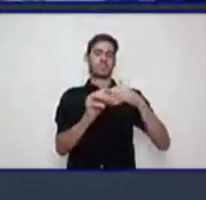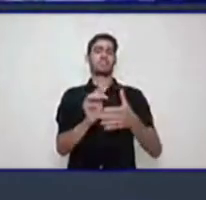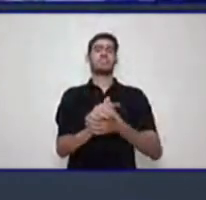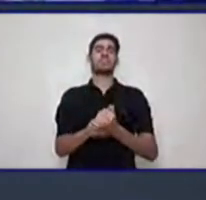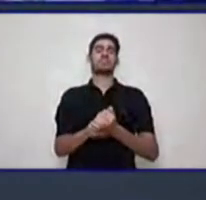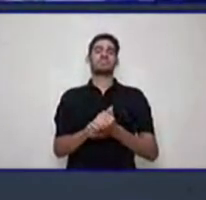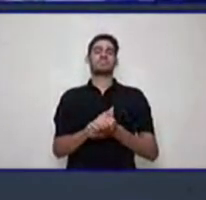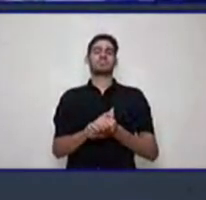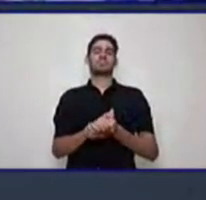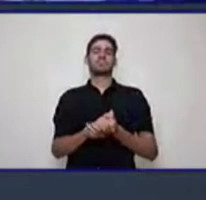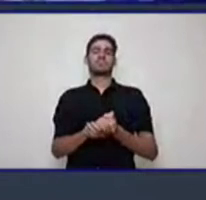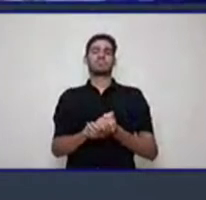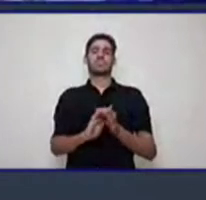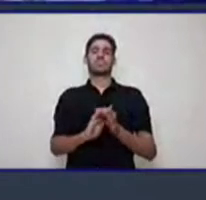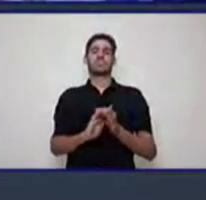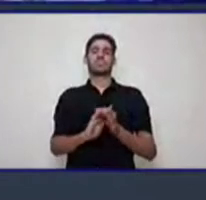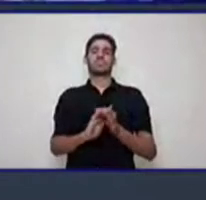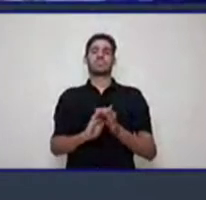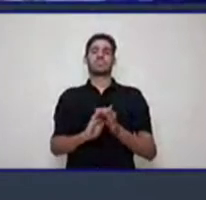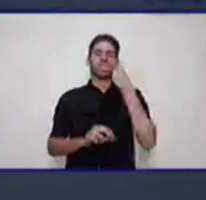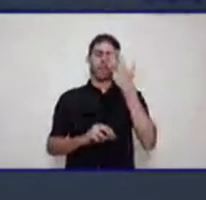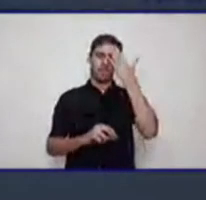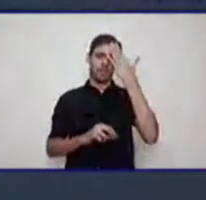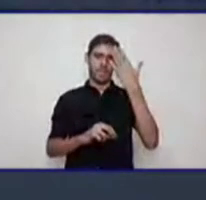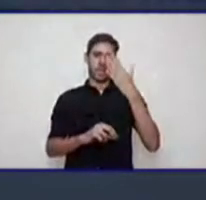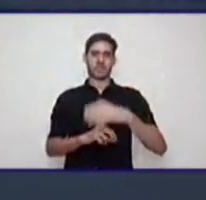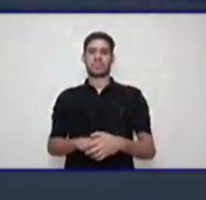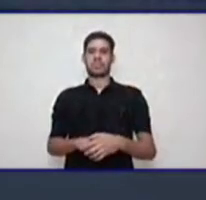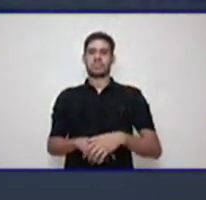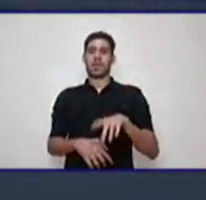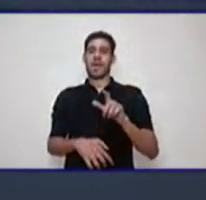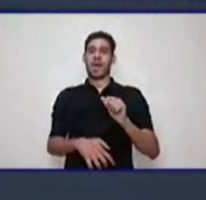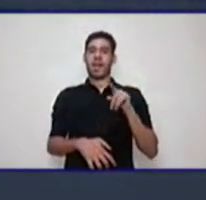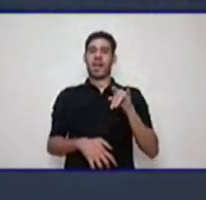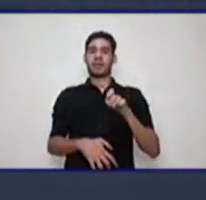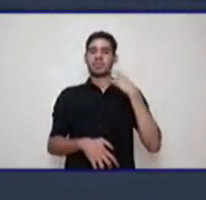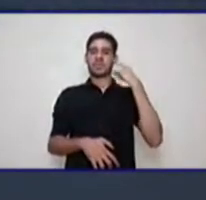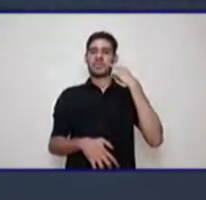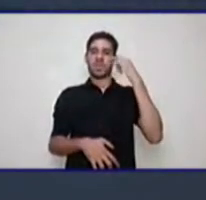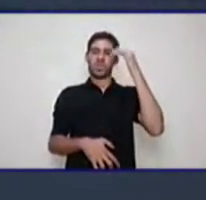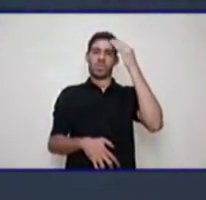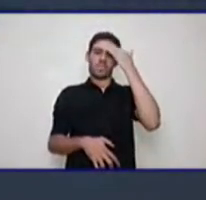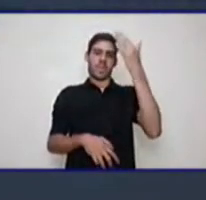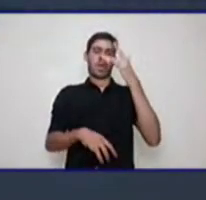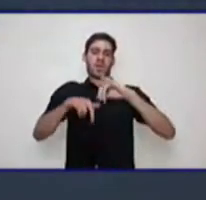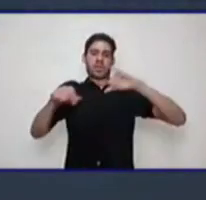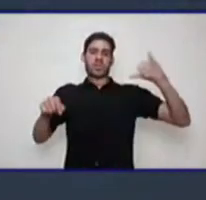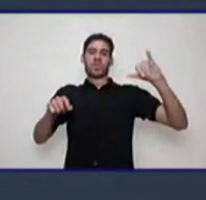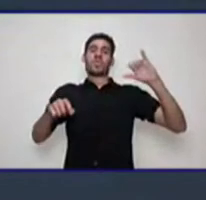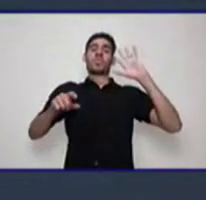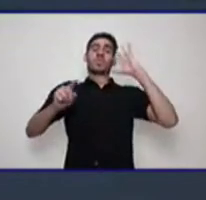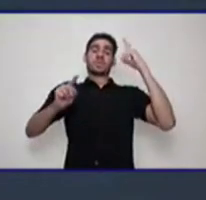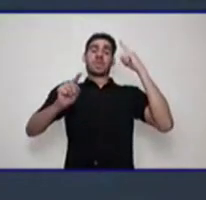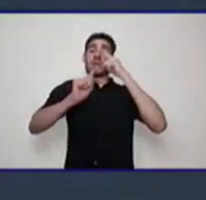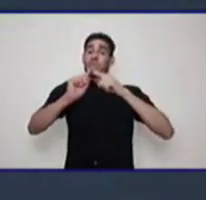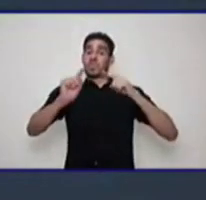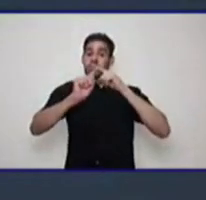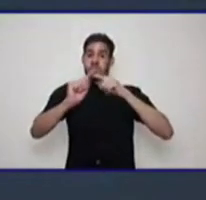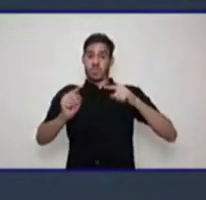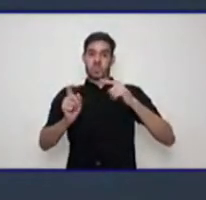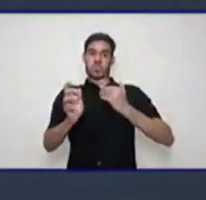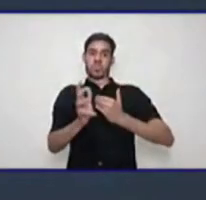pontuar. Obrigado. Muito obrigado, doutor Alex Barros. Proclamo, então, o resultado provisório. Iniciado